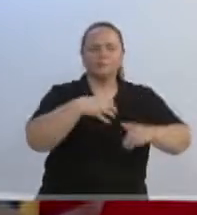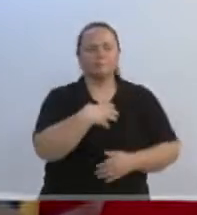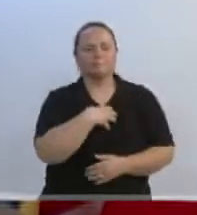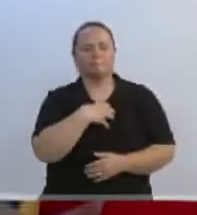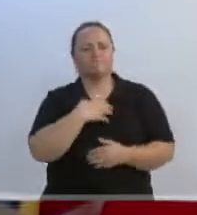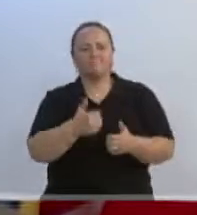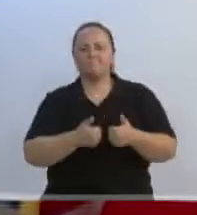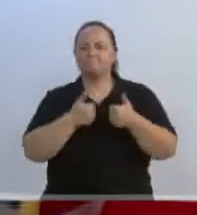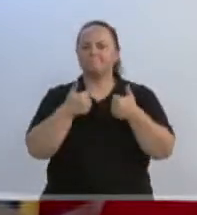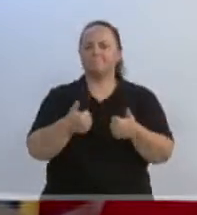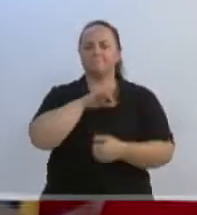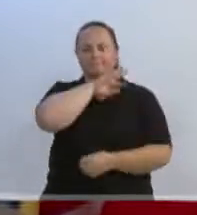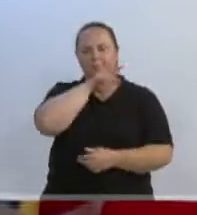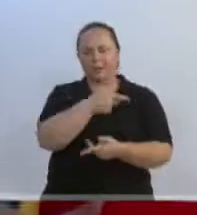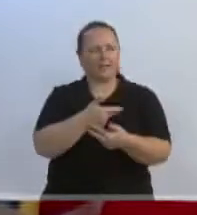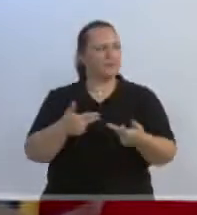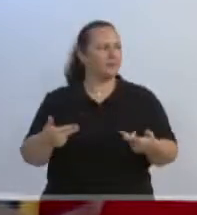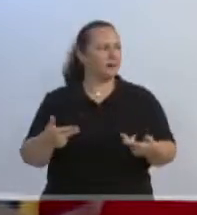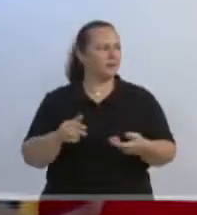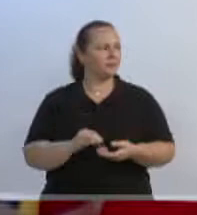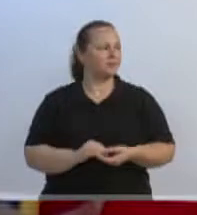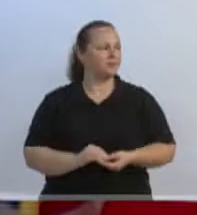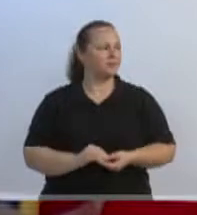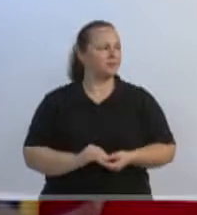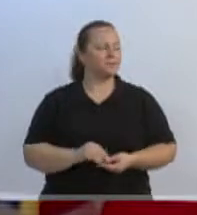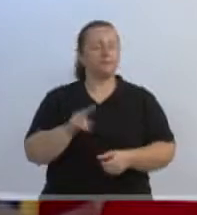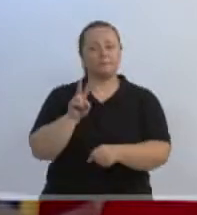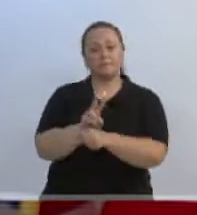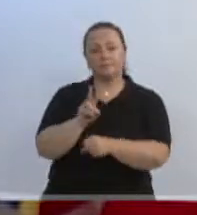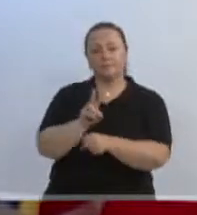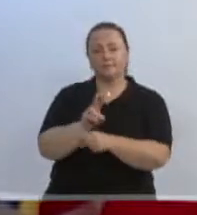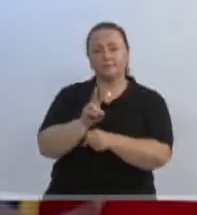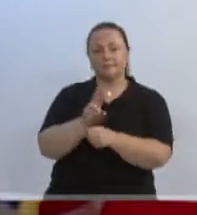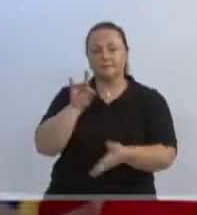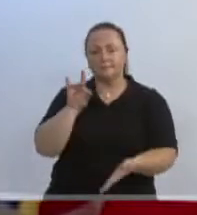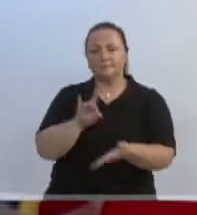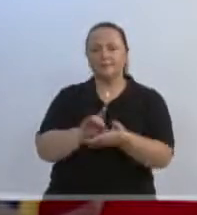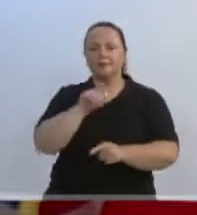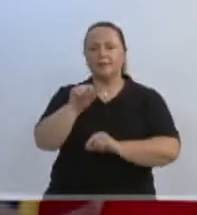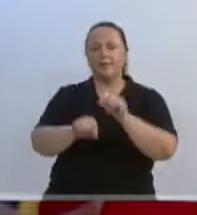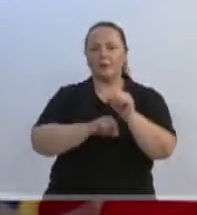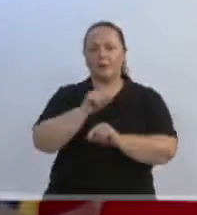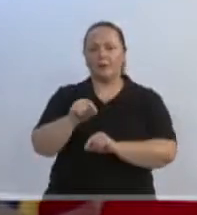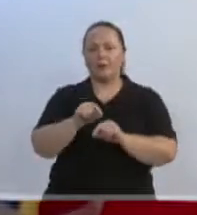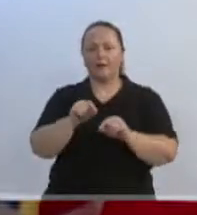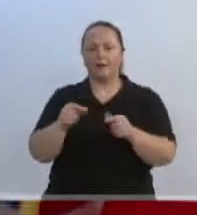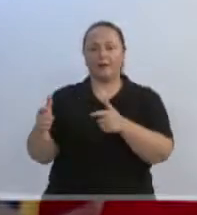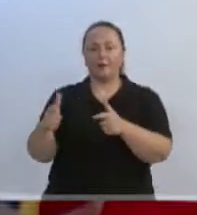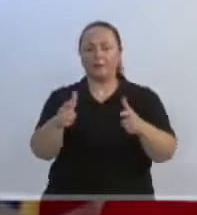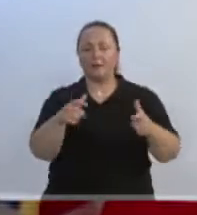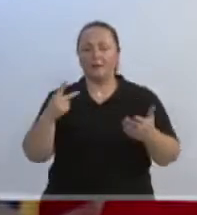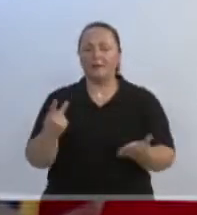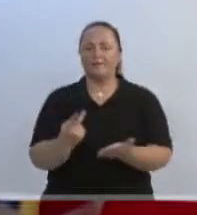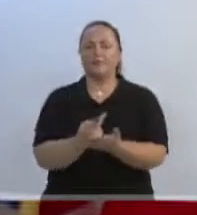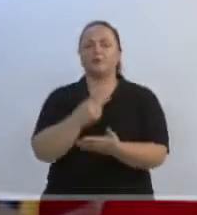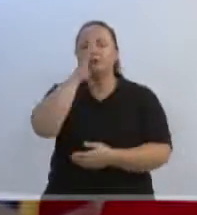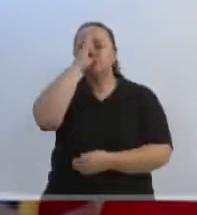animal protetores vão realizar o workshop gratuito em blumenau